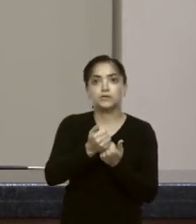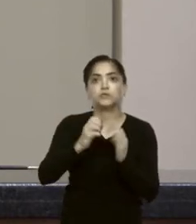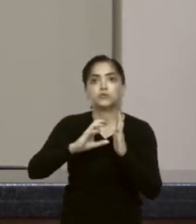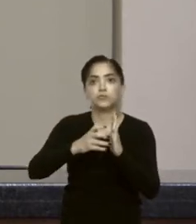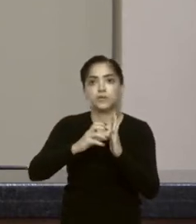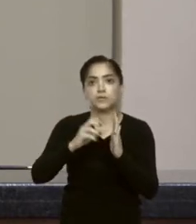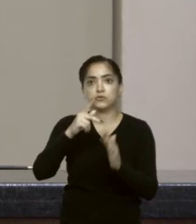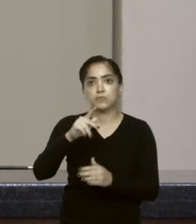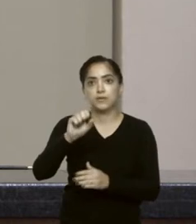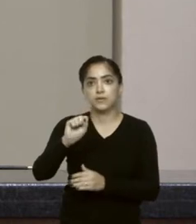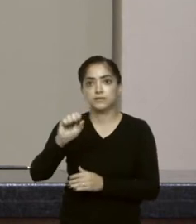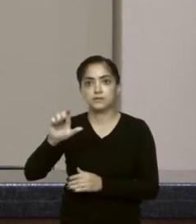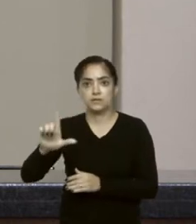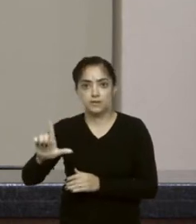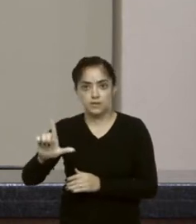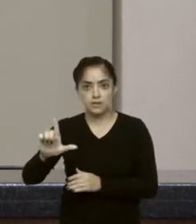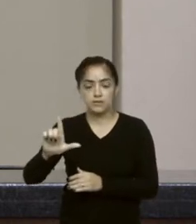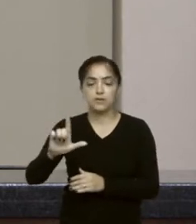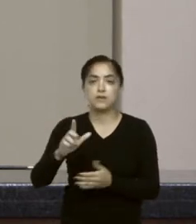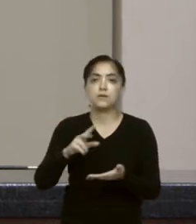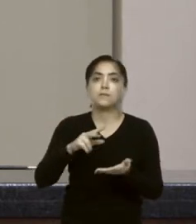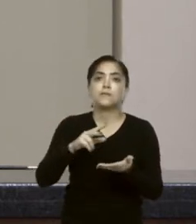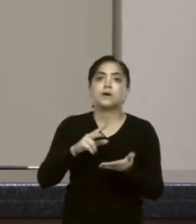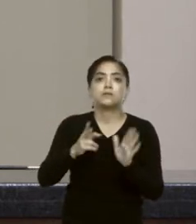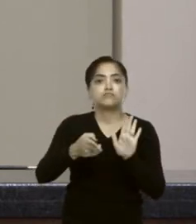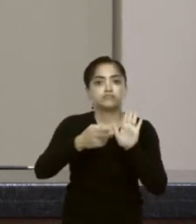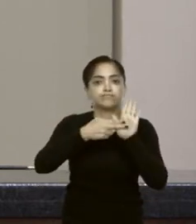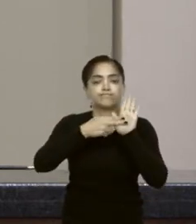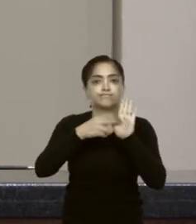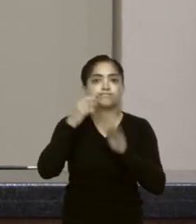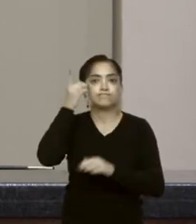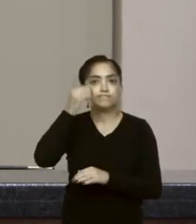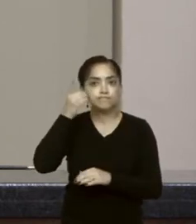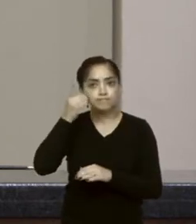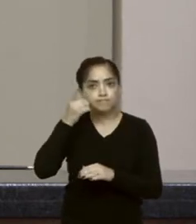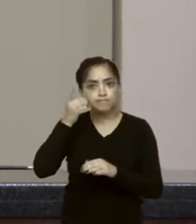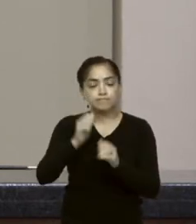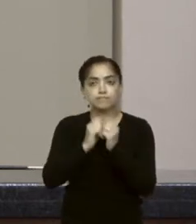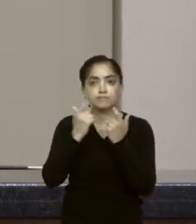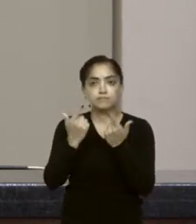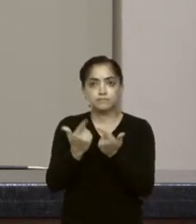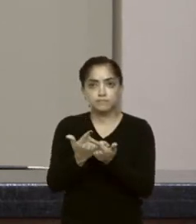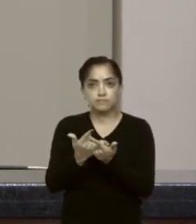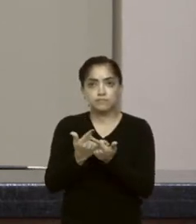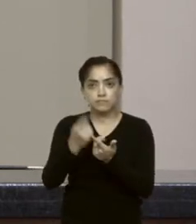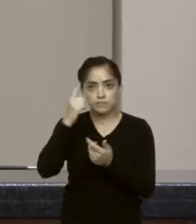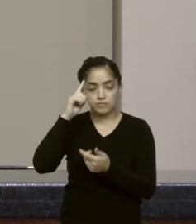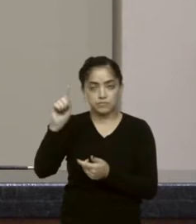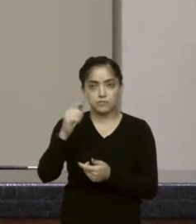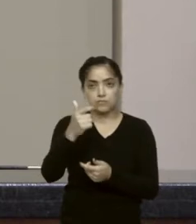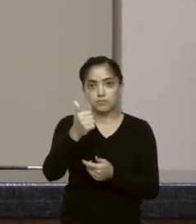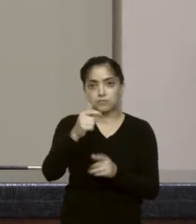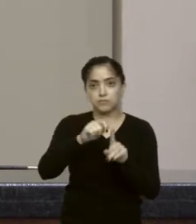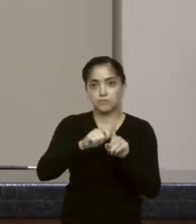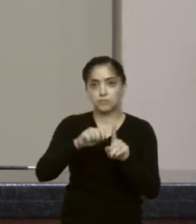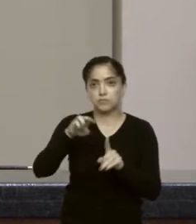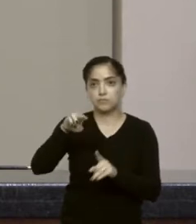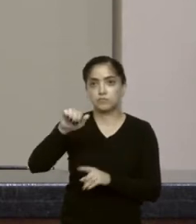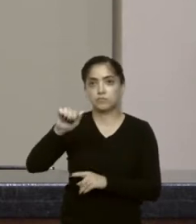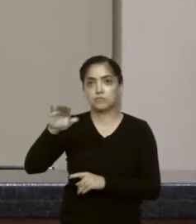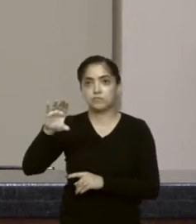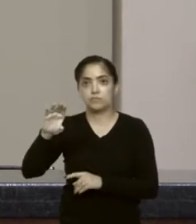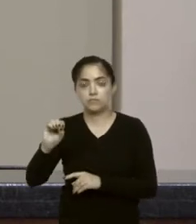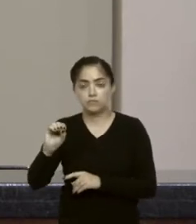Liberal, PSL, para ocupar cadeira de deputado nesse poder a partir de 12 de maio do corrente ano,